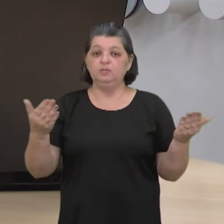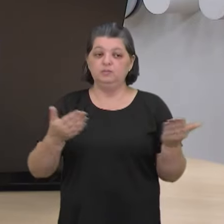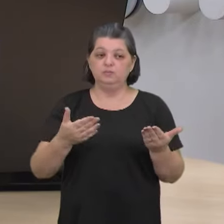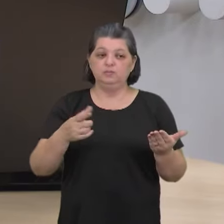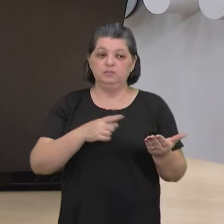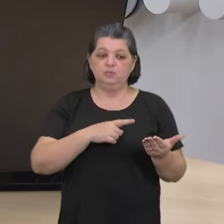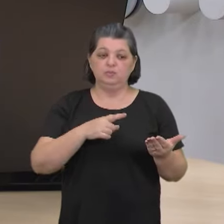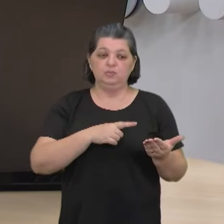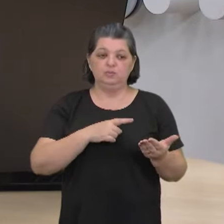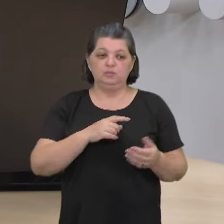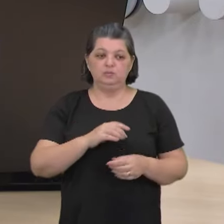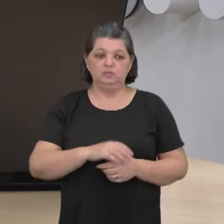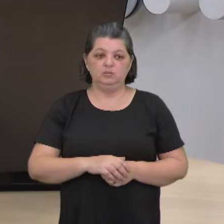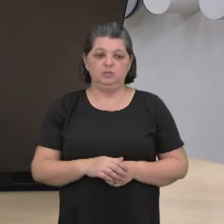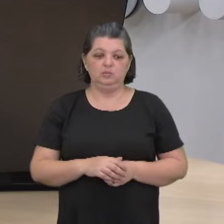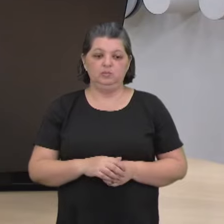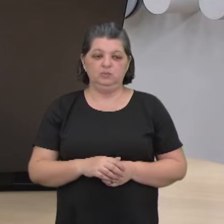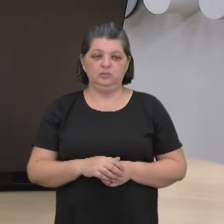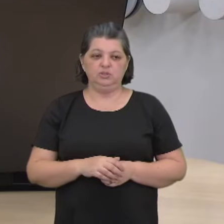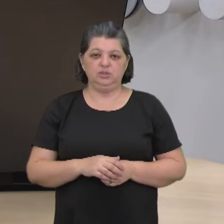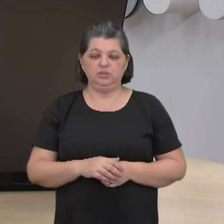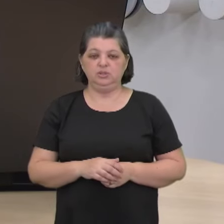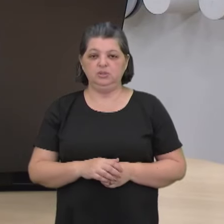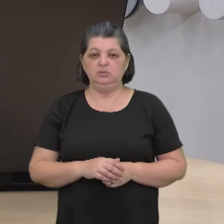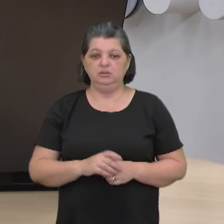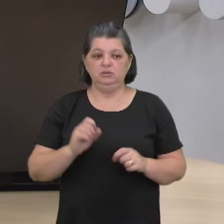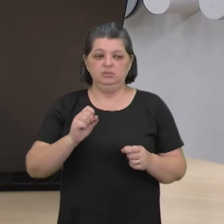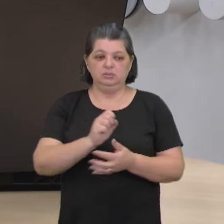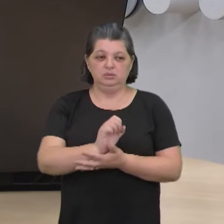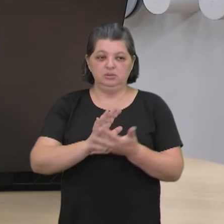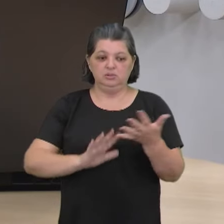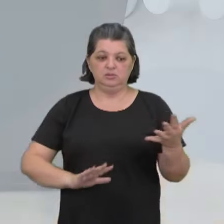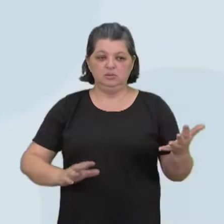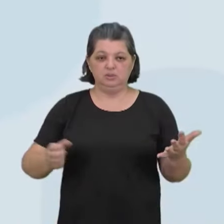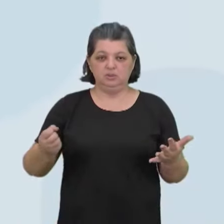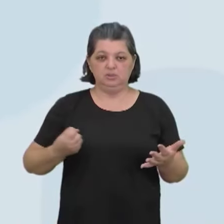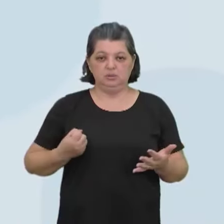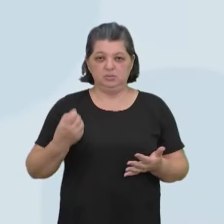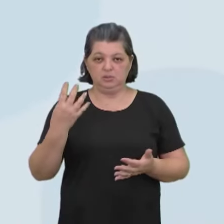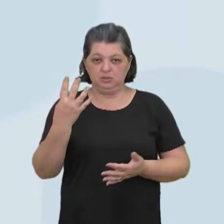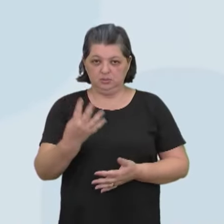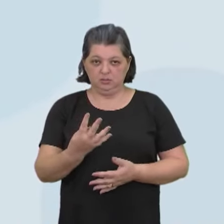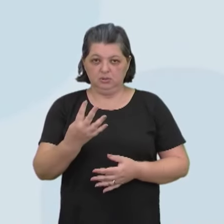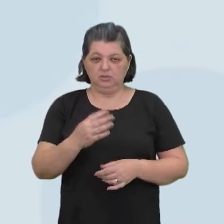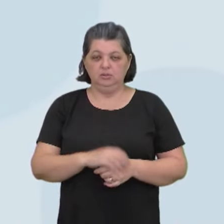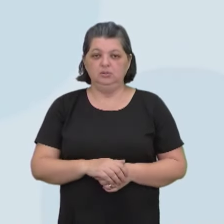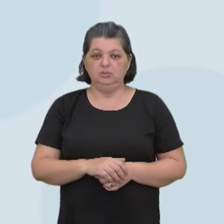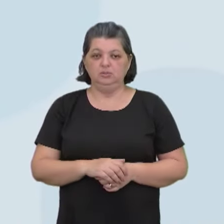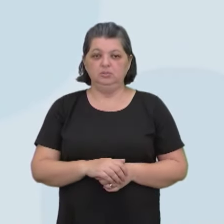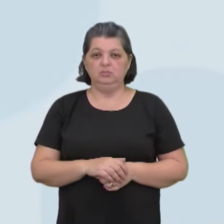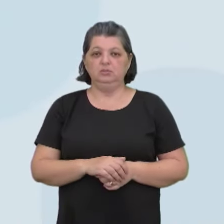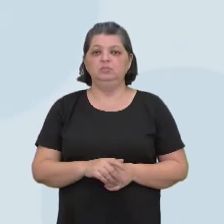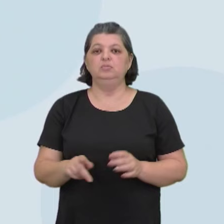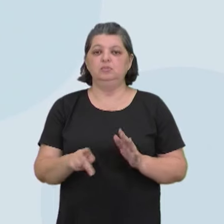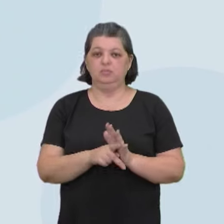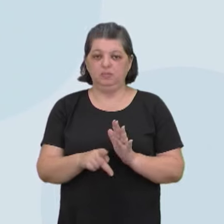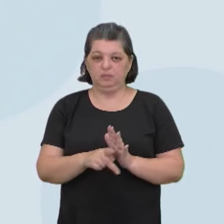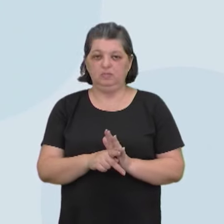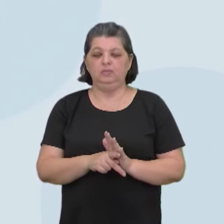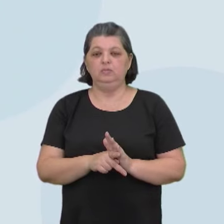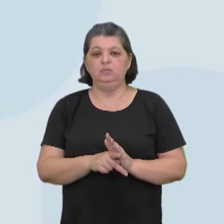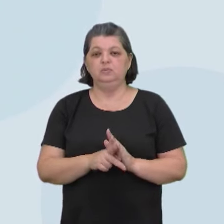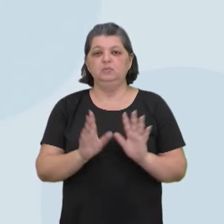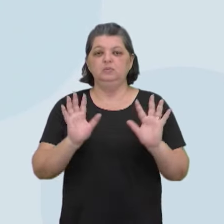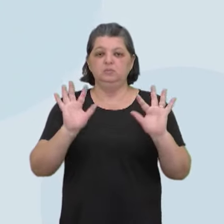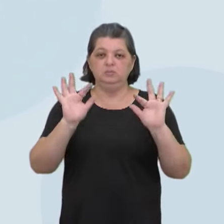a aula 4 da atividade 4, de uma tal forma que a gente vai se encaminhando aos poucos para o final